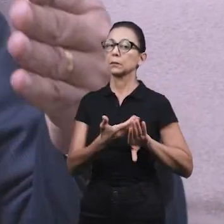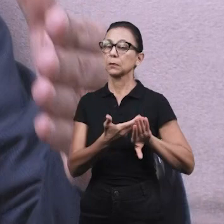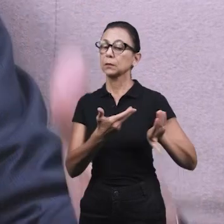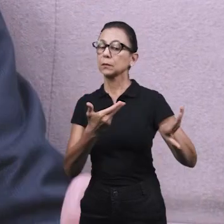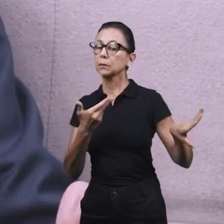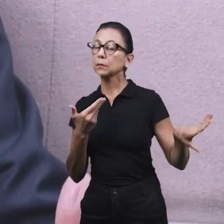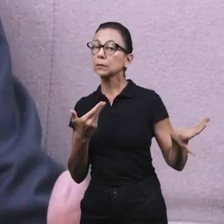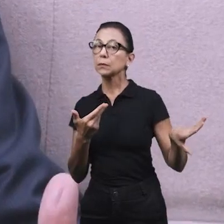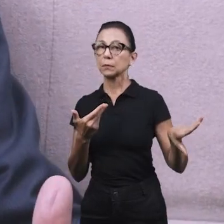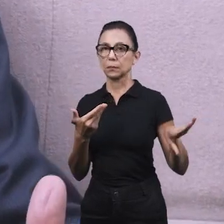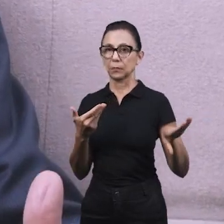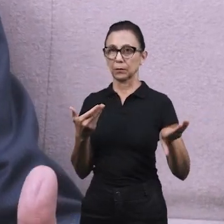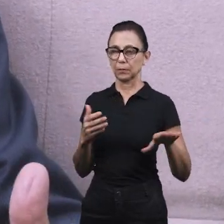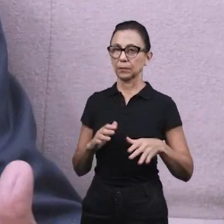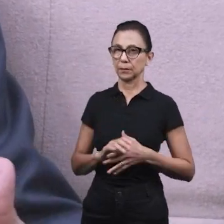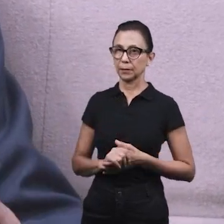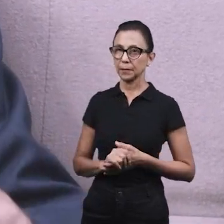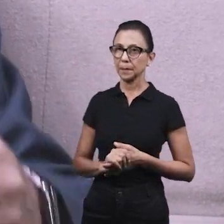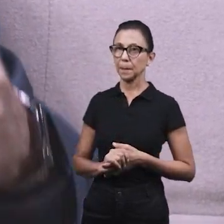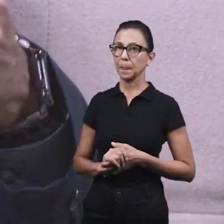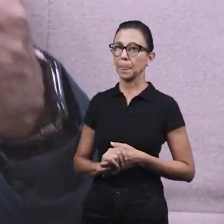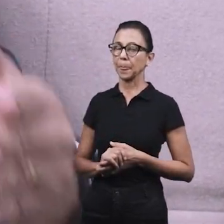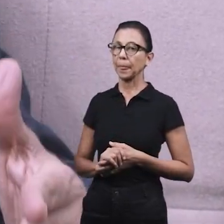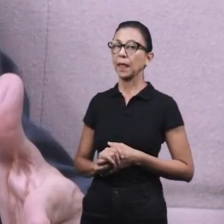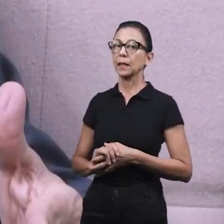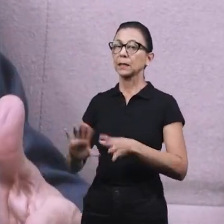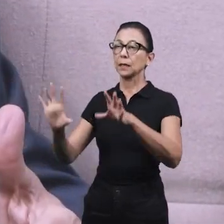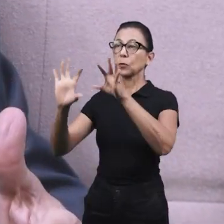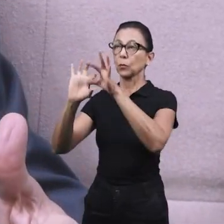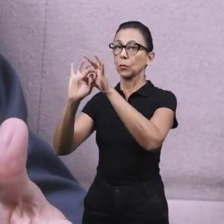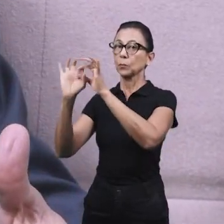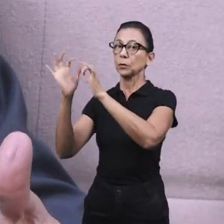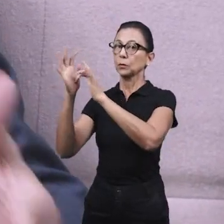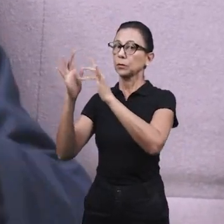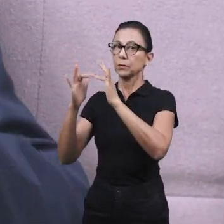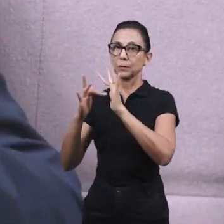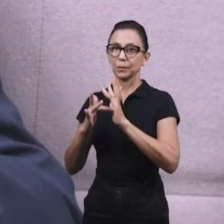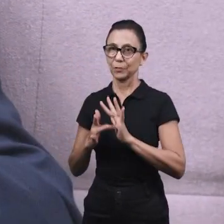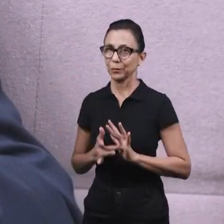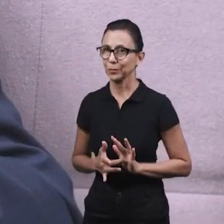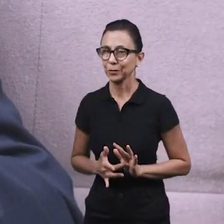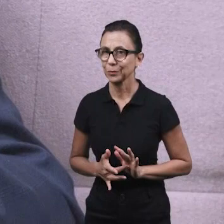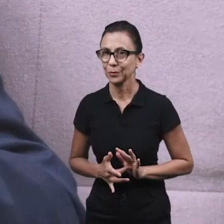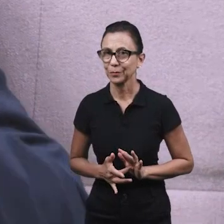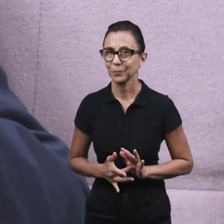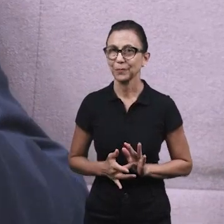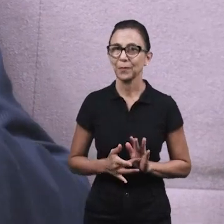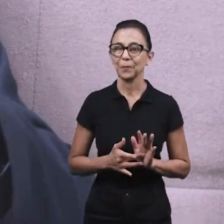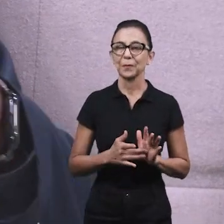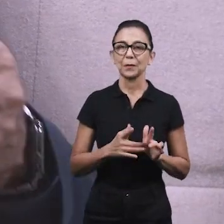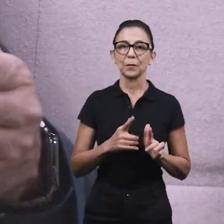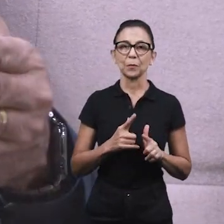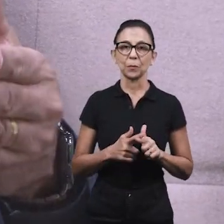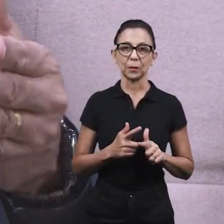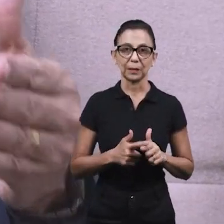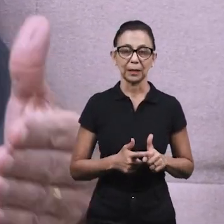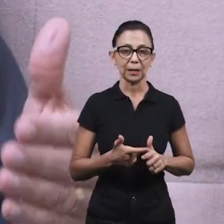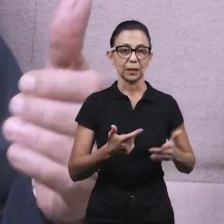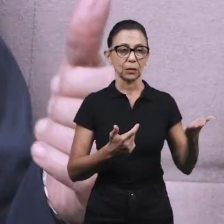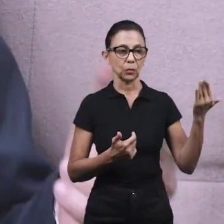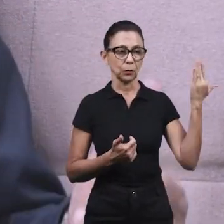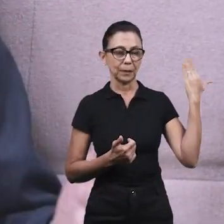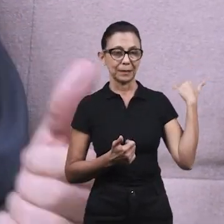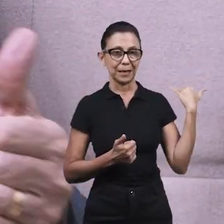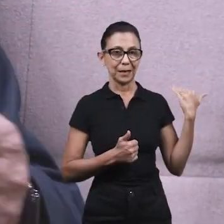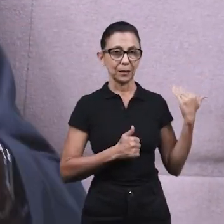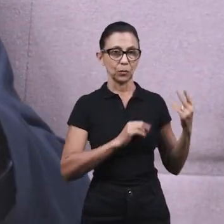estar junto ao Jordão, Amém. é estar aos pés do Senhor Jesus. Para Israel, pousar às margens do